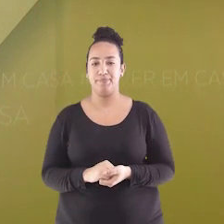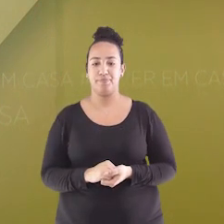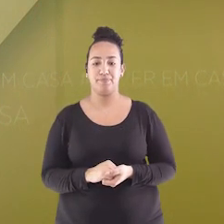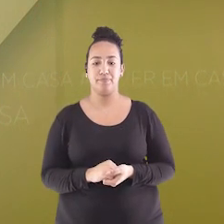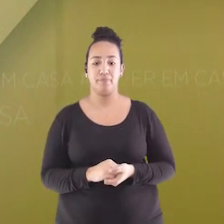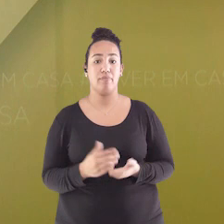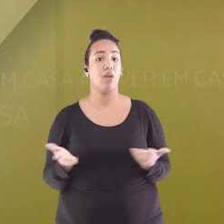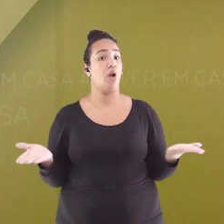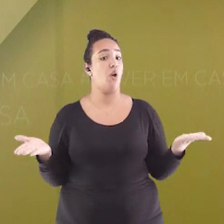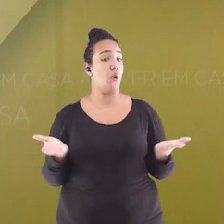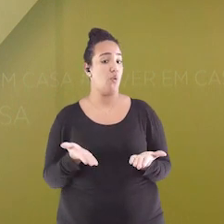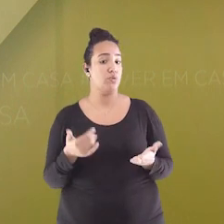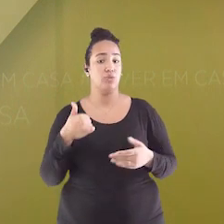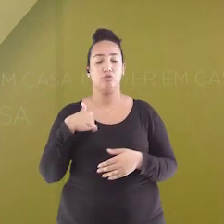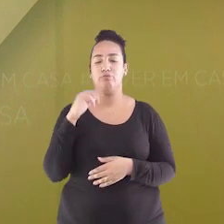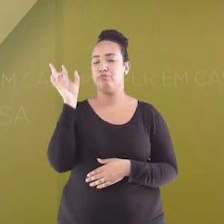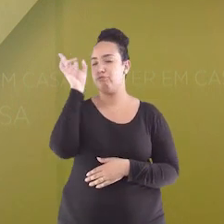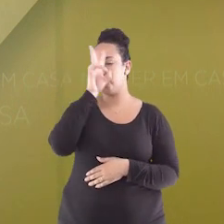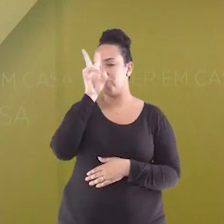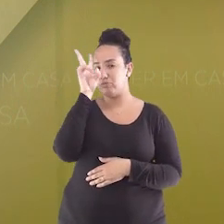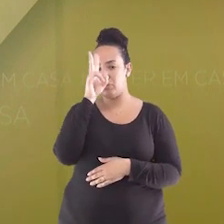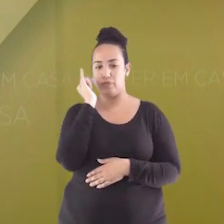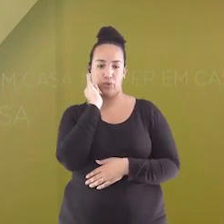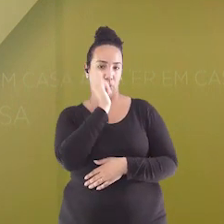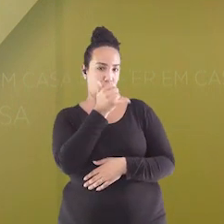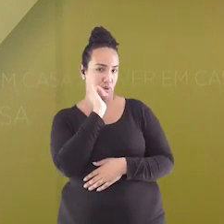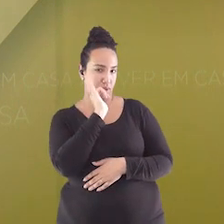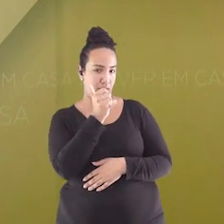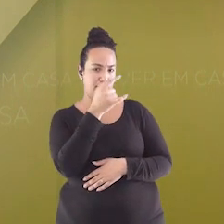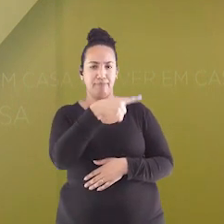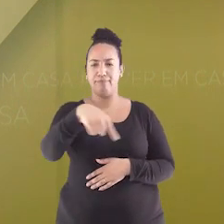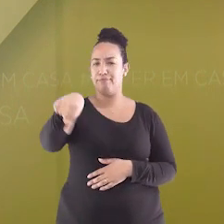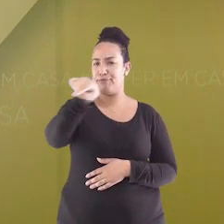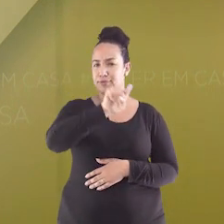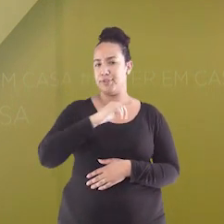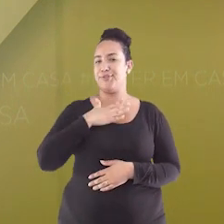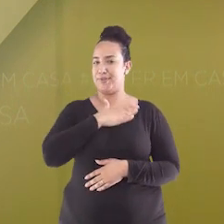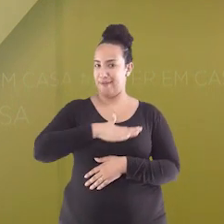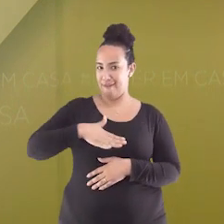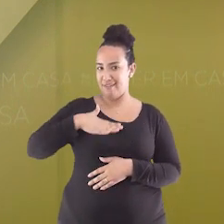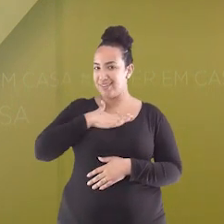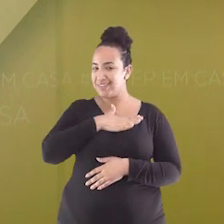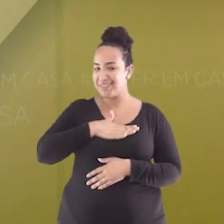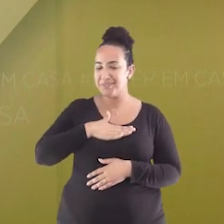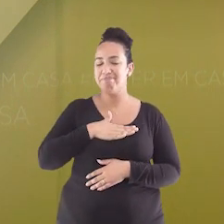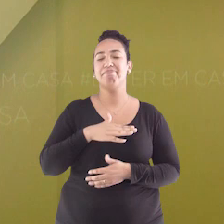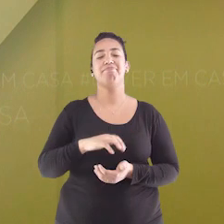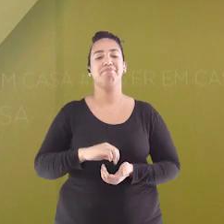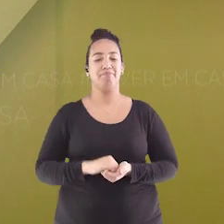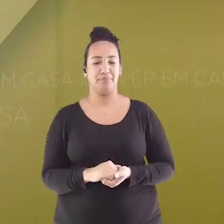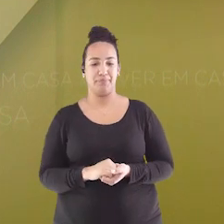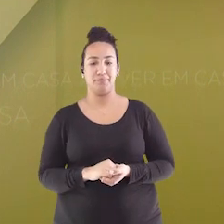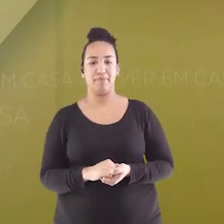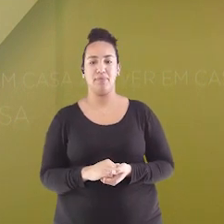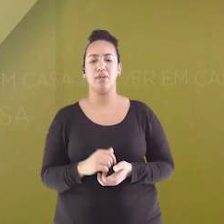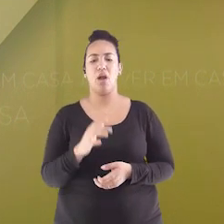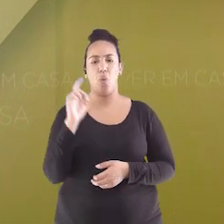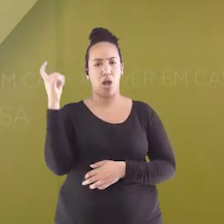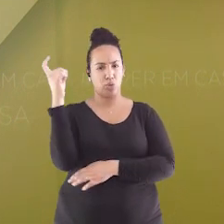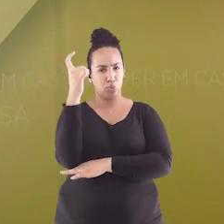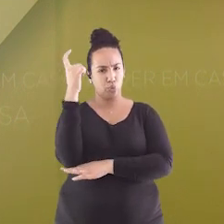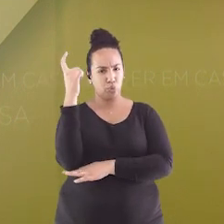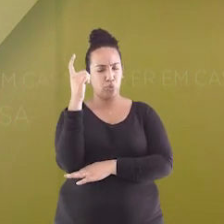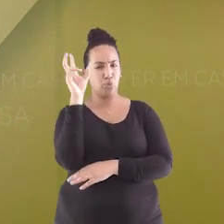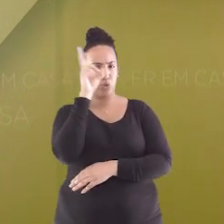Hoje eu vou contar uma história muito legal. Vocês gostam de histórias? Alguém lê para